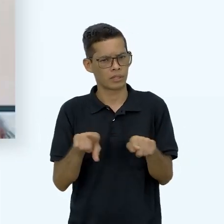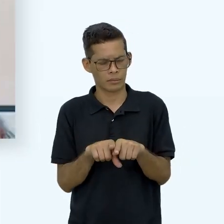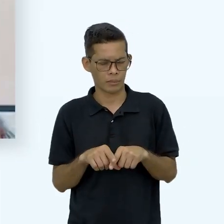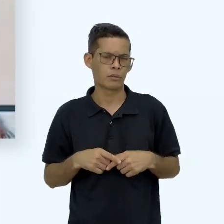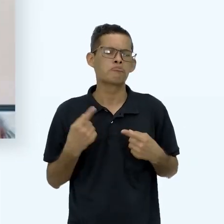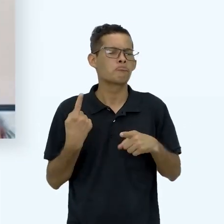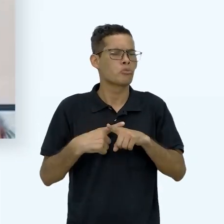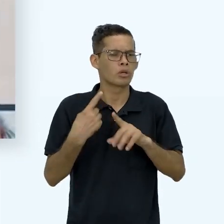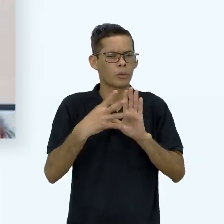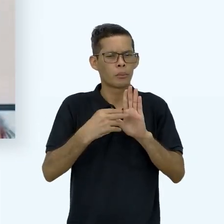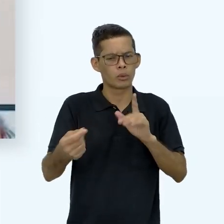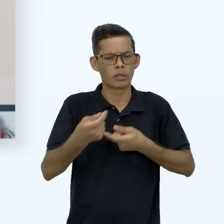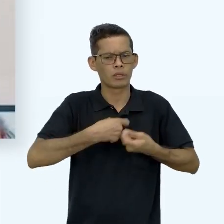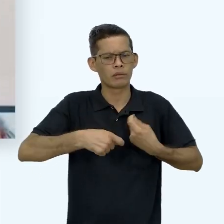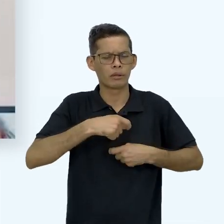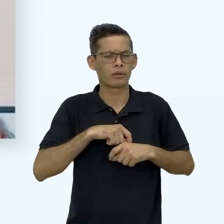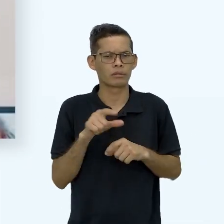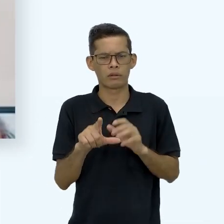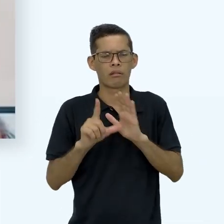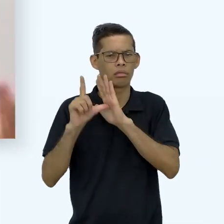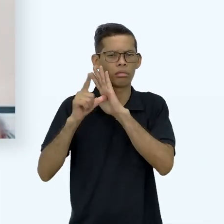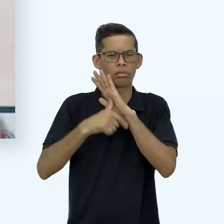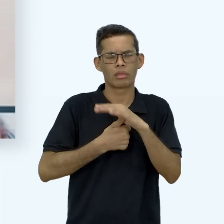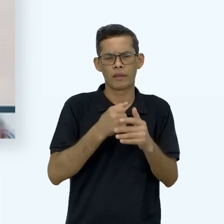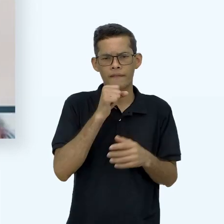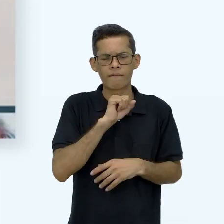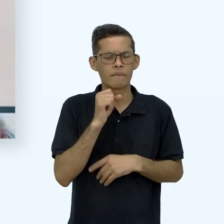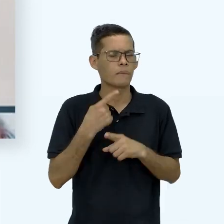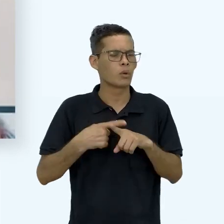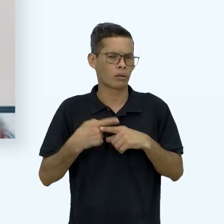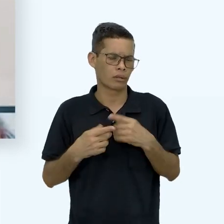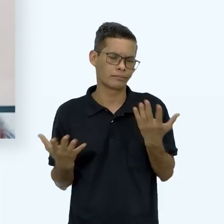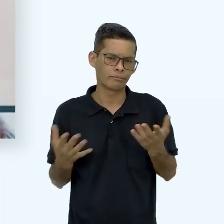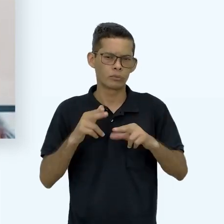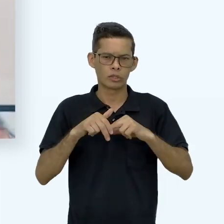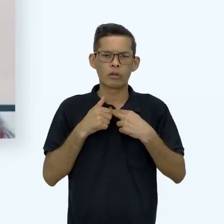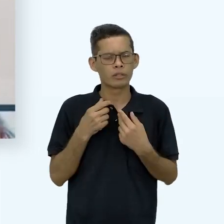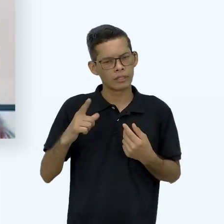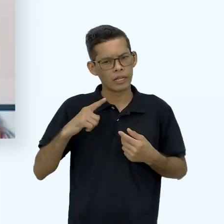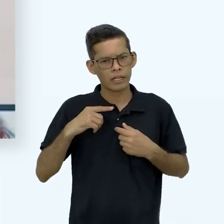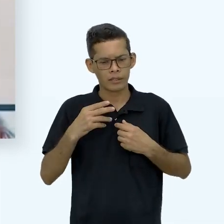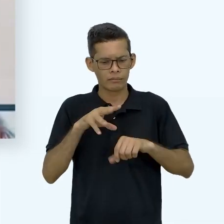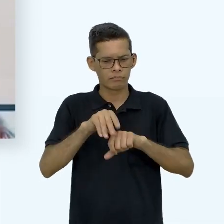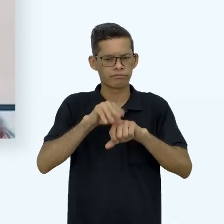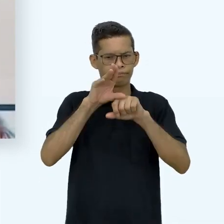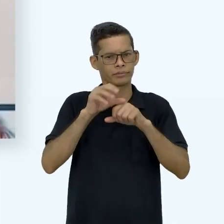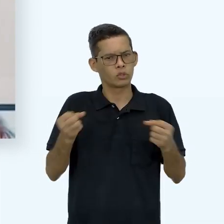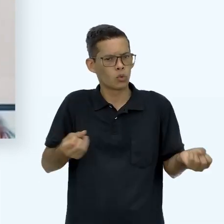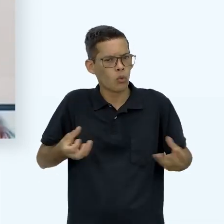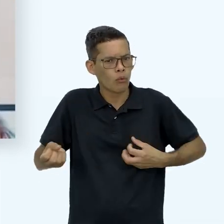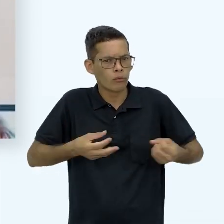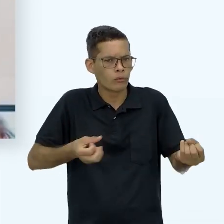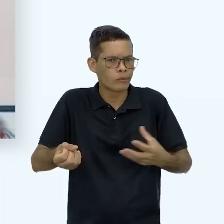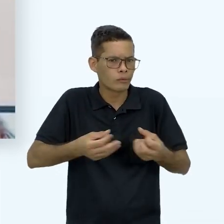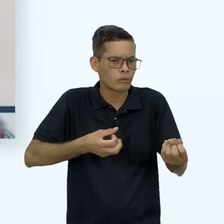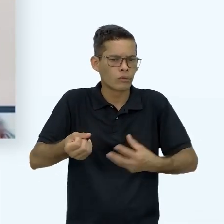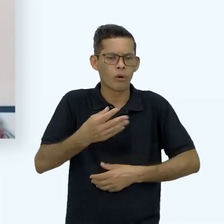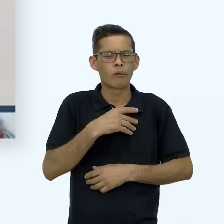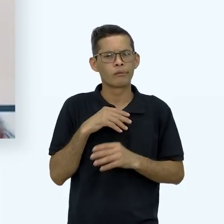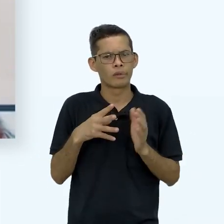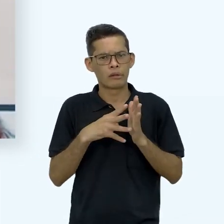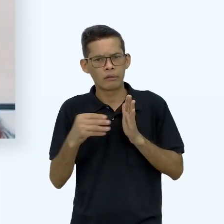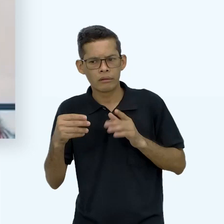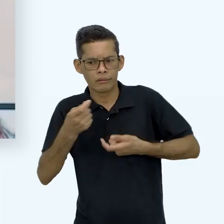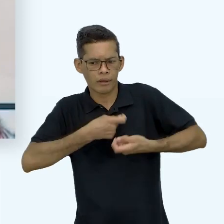obsoletos cada vez mais rápido? Pela mesma razão. Porque a fronteira do conhecimento está evoluindo cada vez mais rápido, o que também derruba os modelos de negócio. E